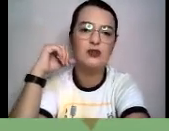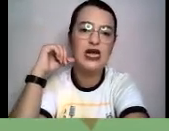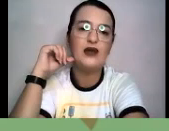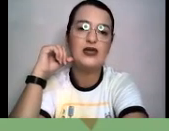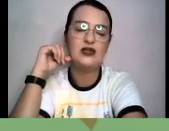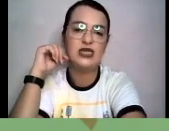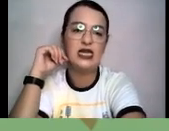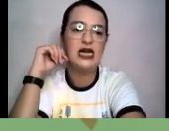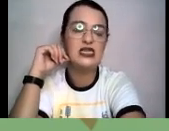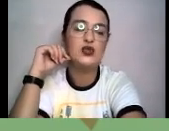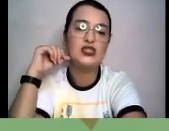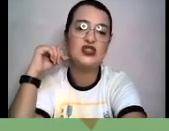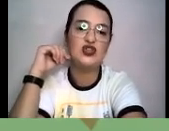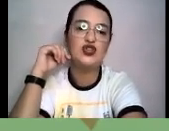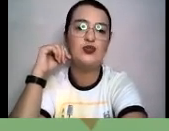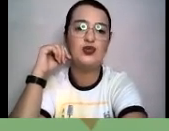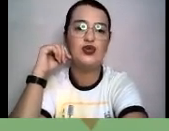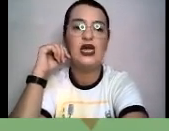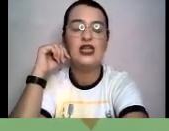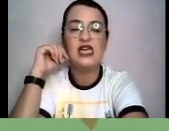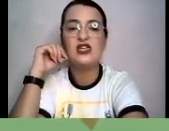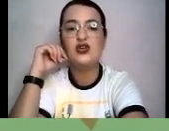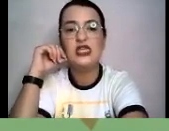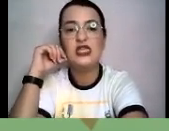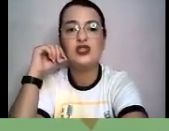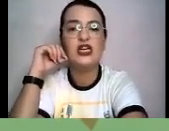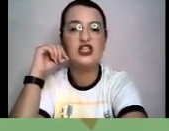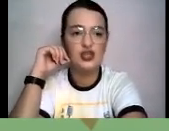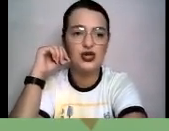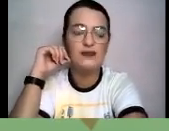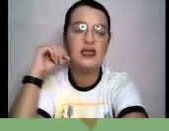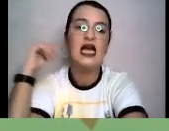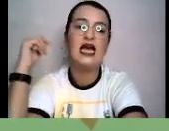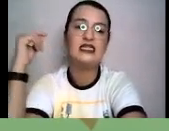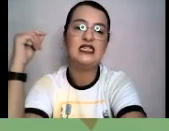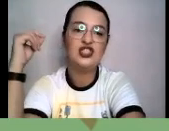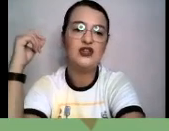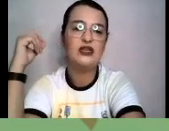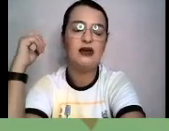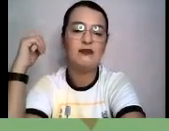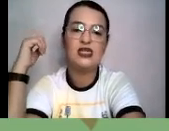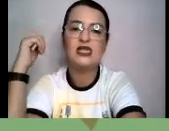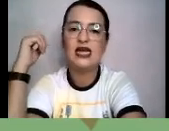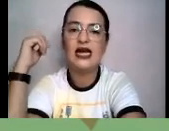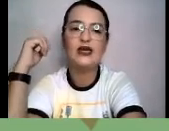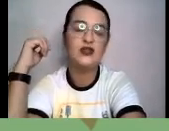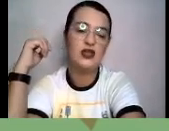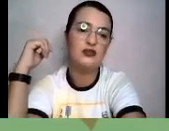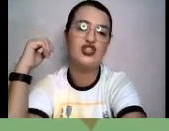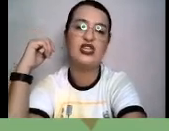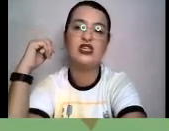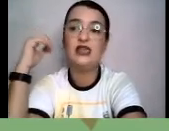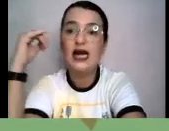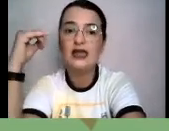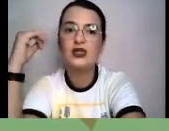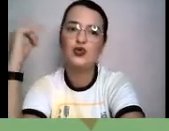religiões moldaram a sociedade e suas visões do mundo desde o início da história. Elas estão intimamente ligadas aos fenômenos